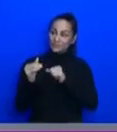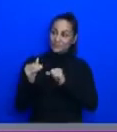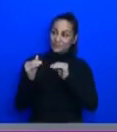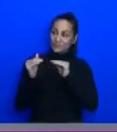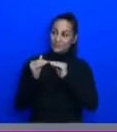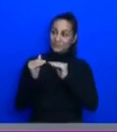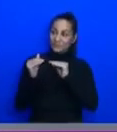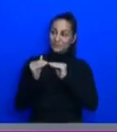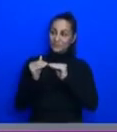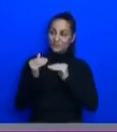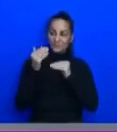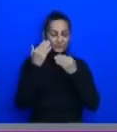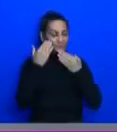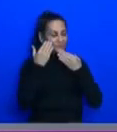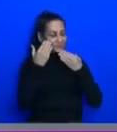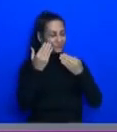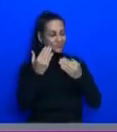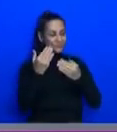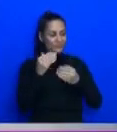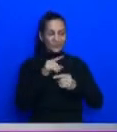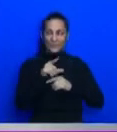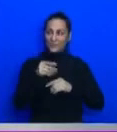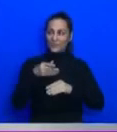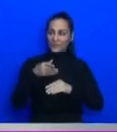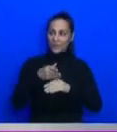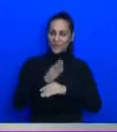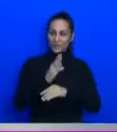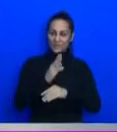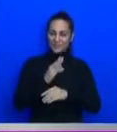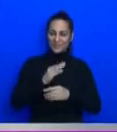confirmo. Sim, confirmo. Obrigado. Sorteio validado.